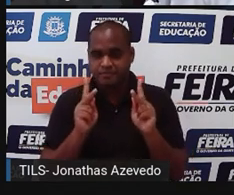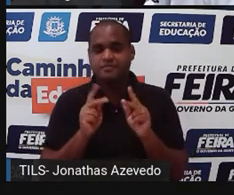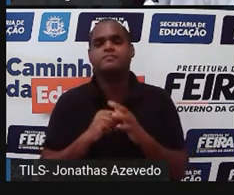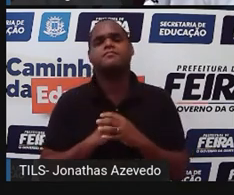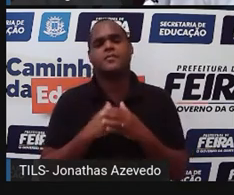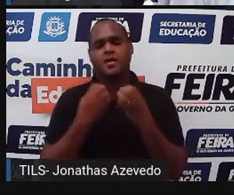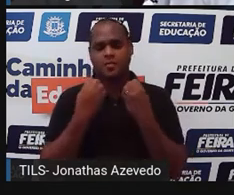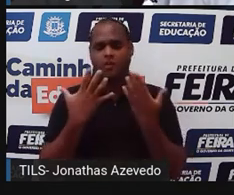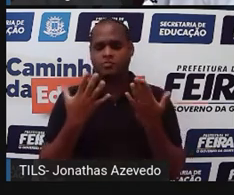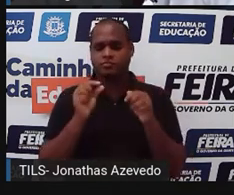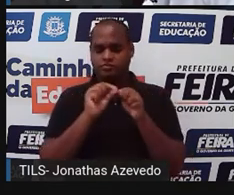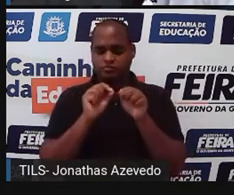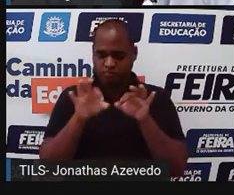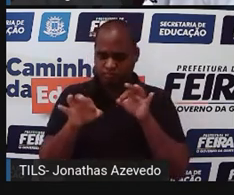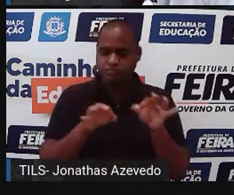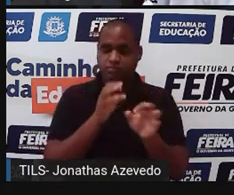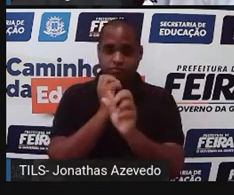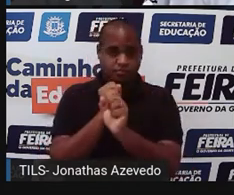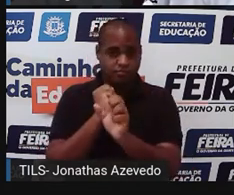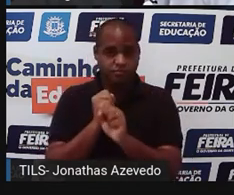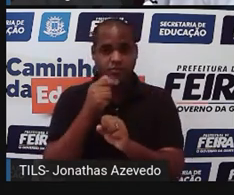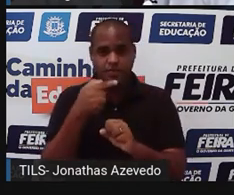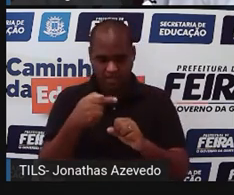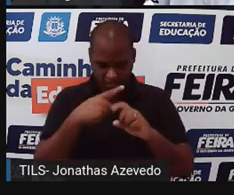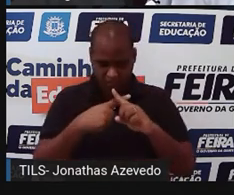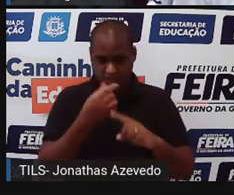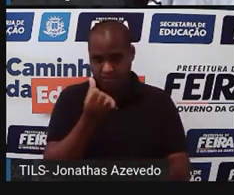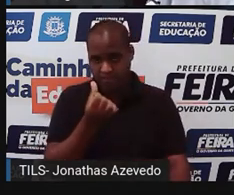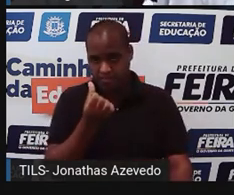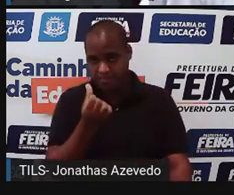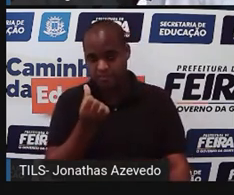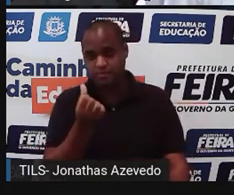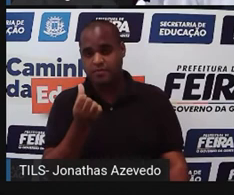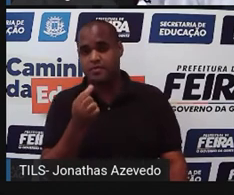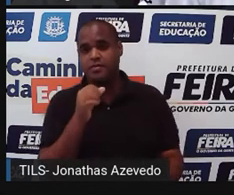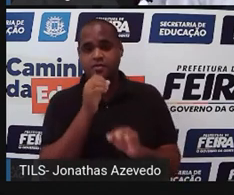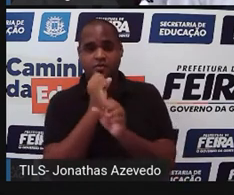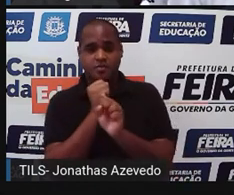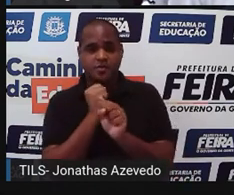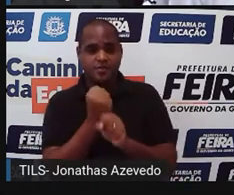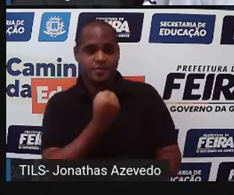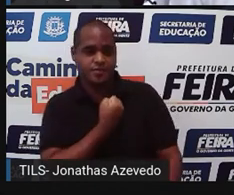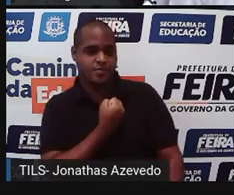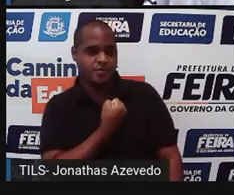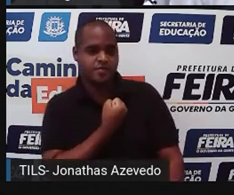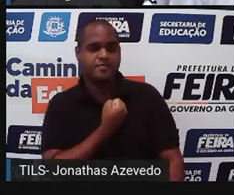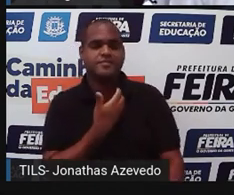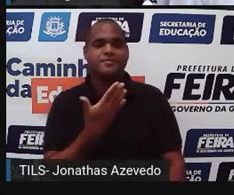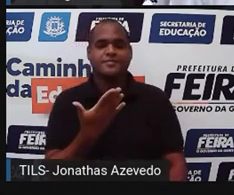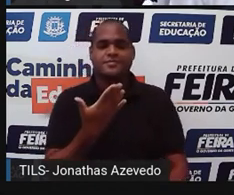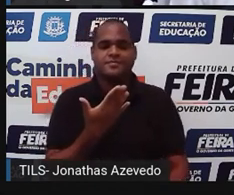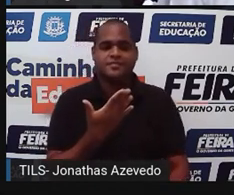bom para fazer a continha sete vezes 6 número vezes número